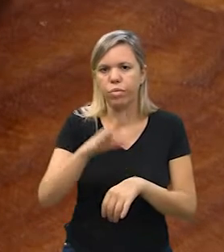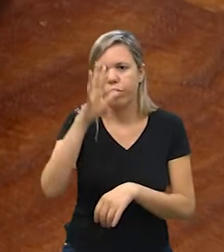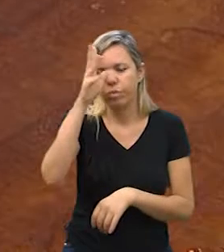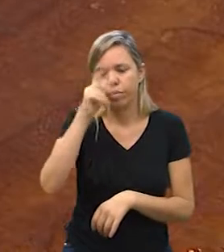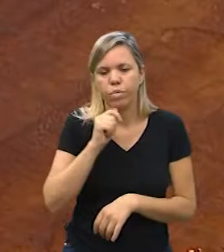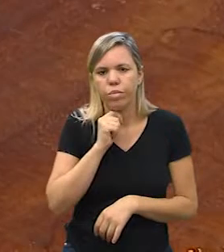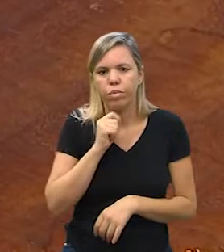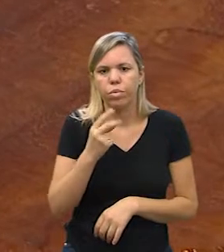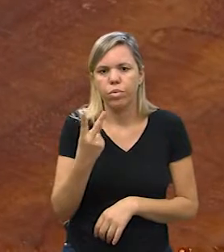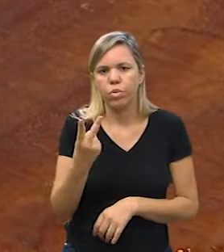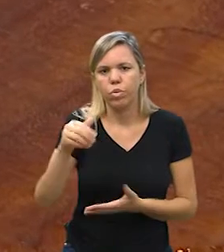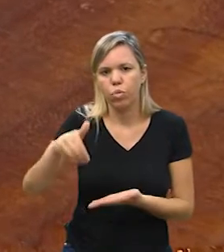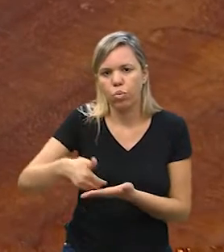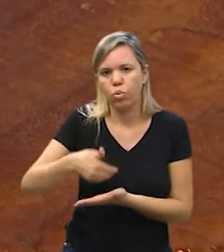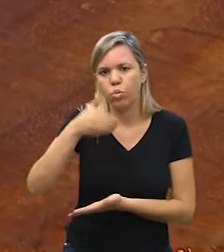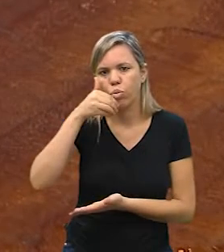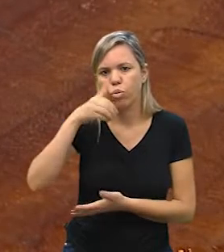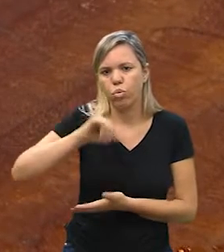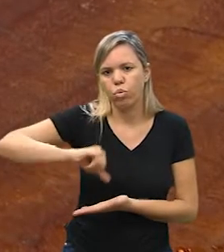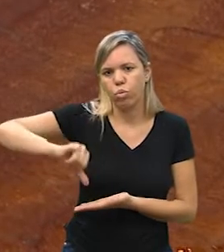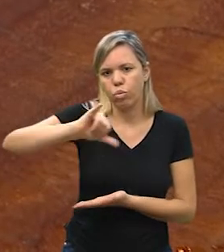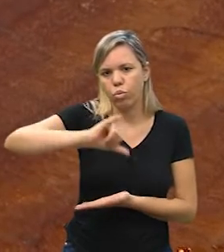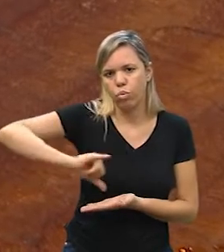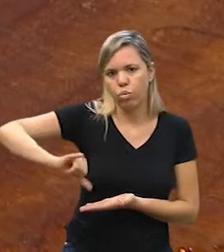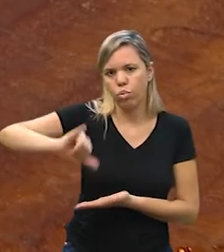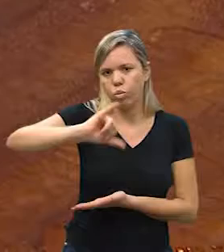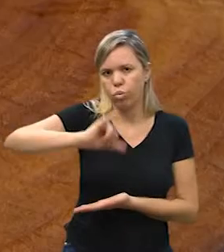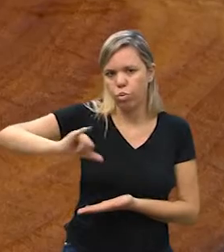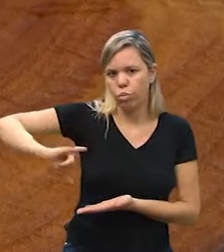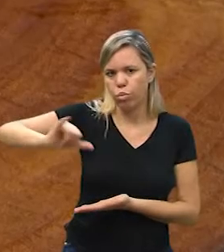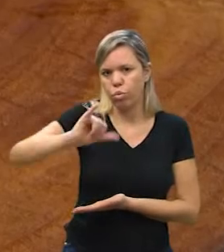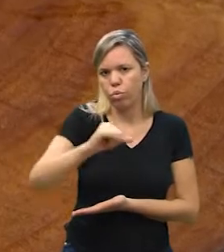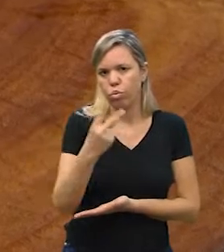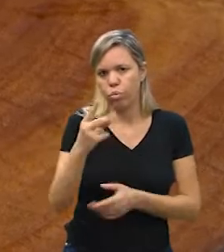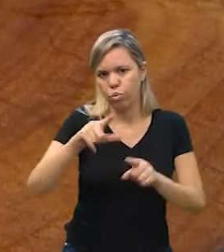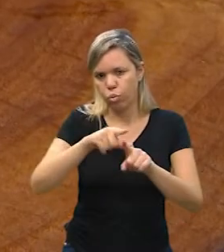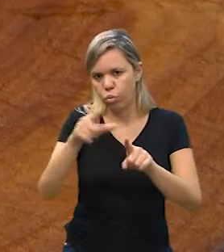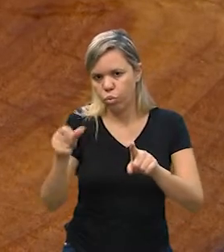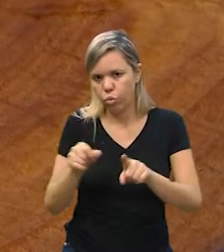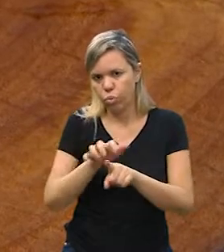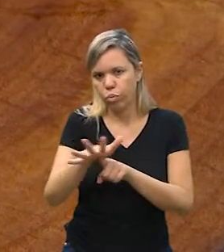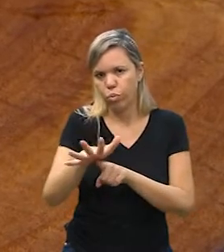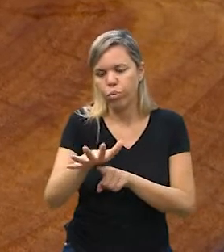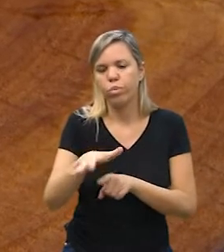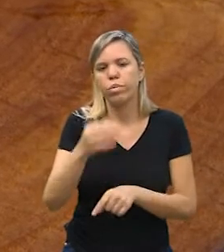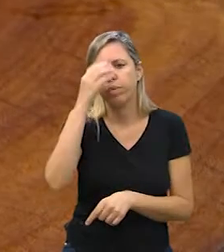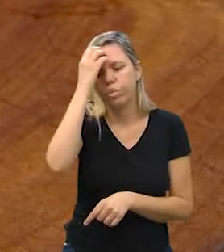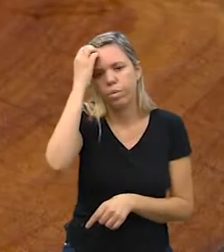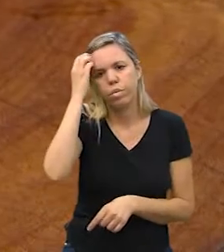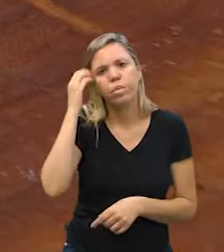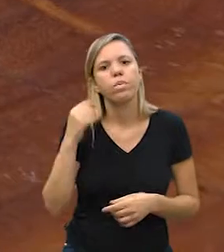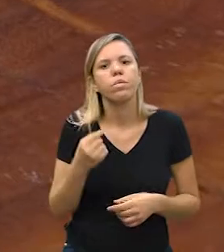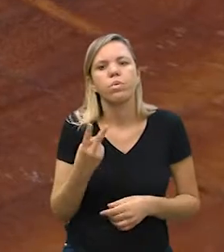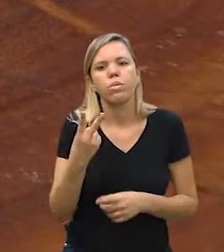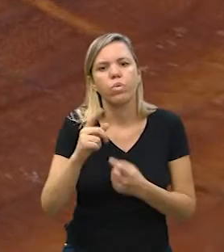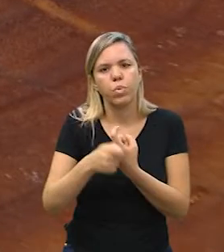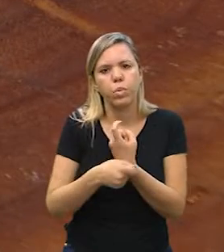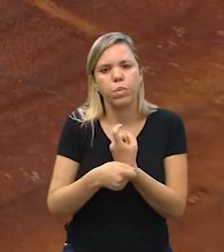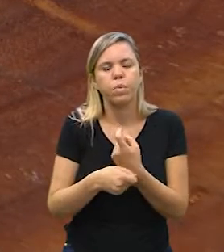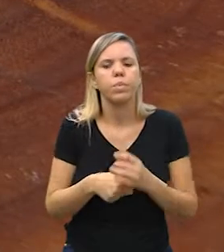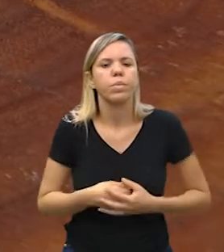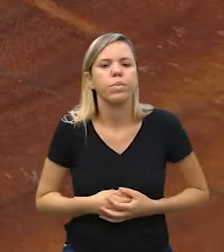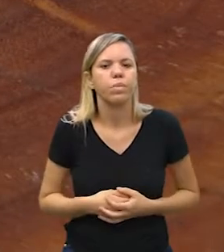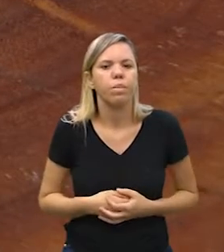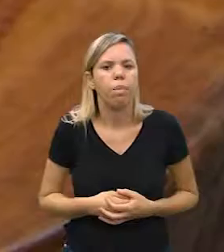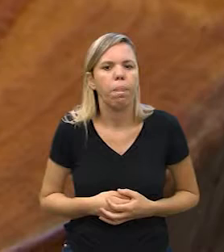frango, 2 colheres de sopa de azeite, 2 folhas de couve-manteiga, 2 dentes